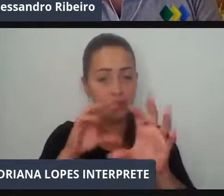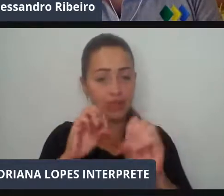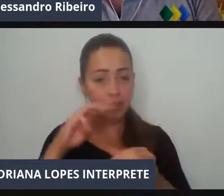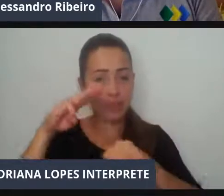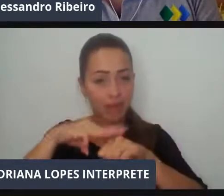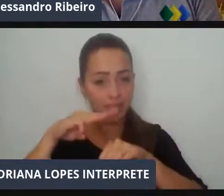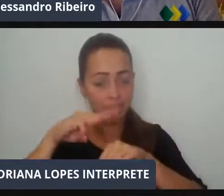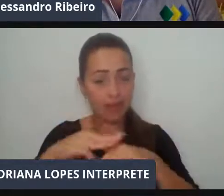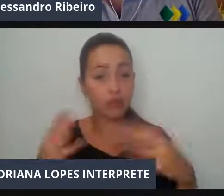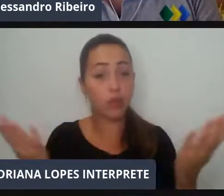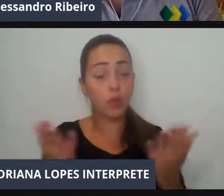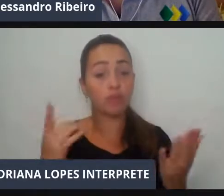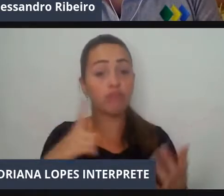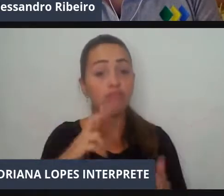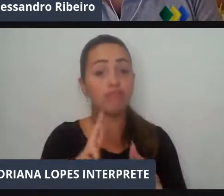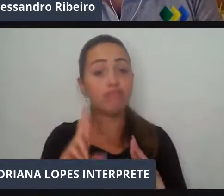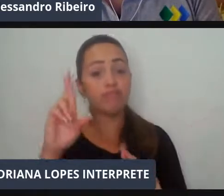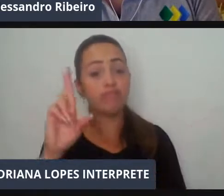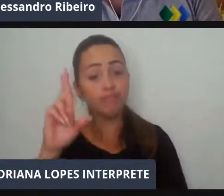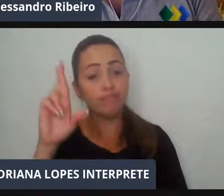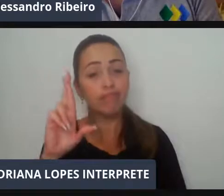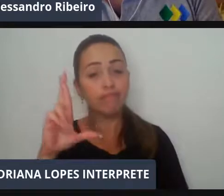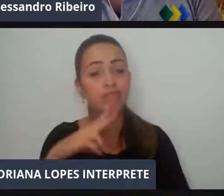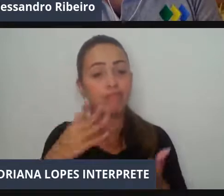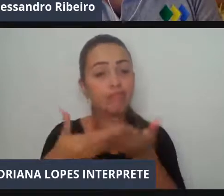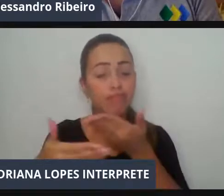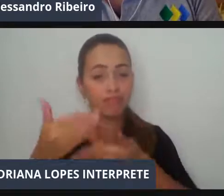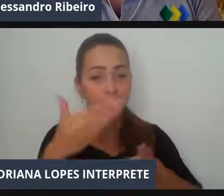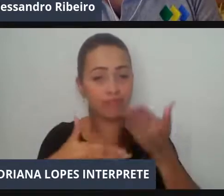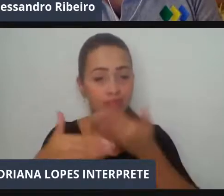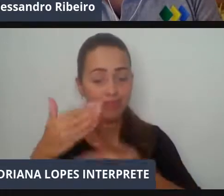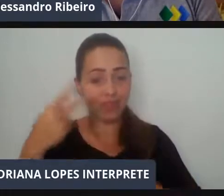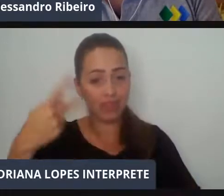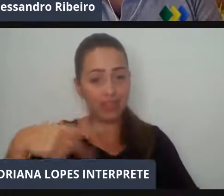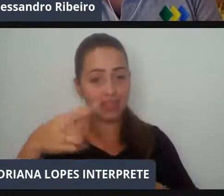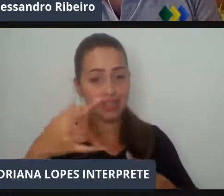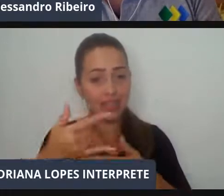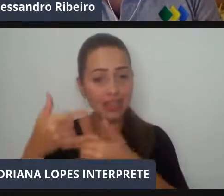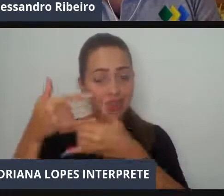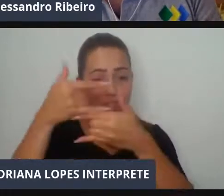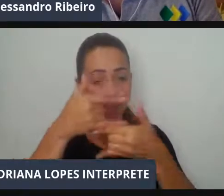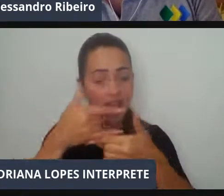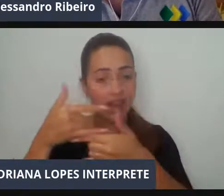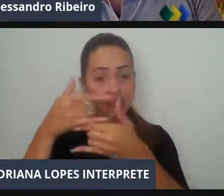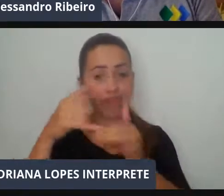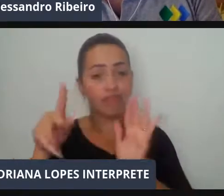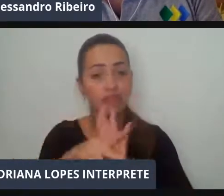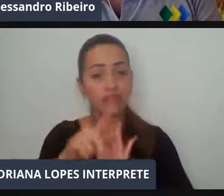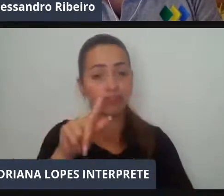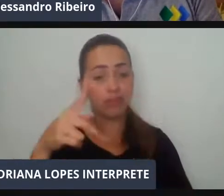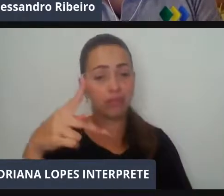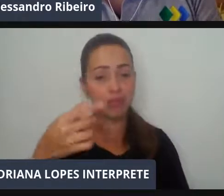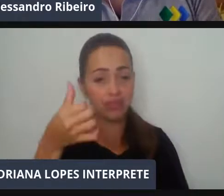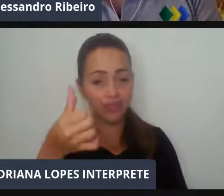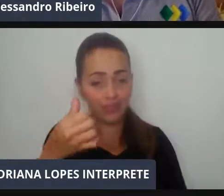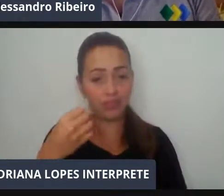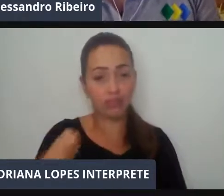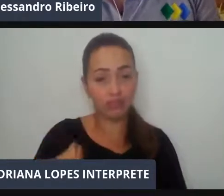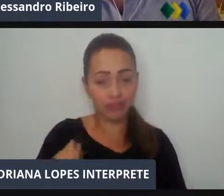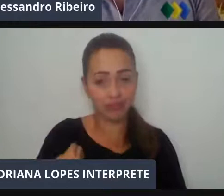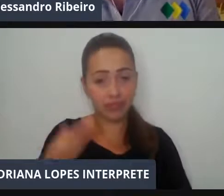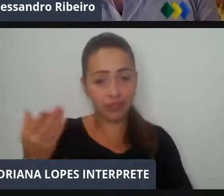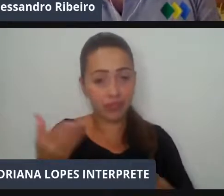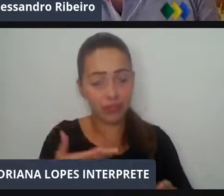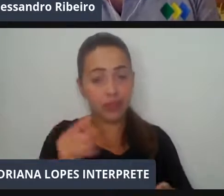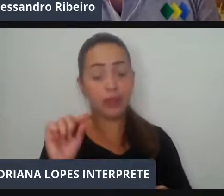hoje eu estou responsável por mediar essa live de um ciclo intitulado Ciclo de Lives do GT6 da SBEM Convida, na qual um